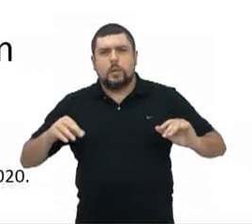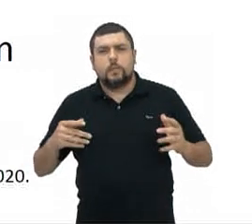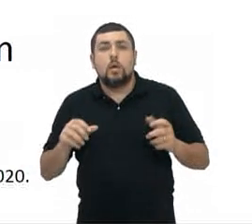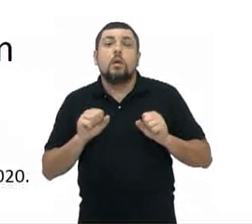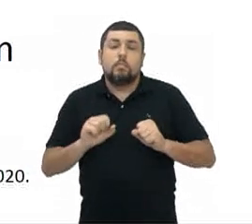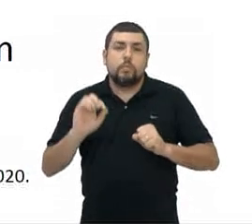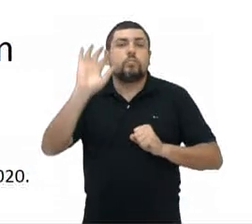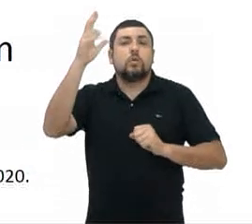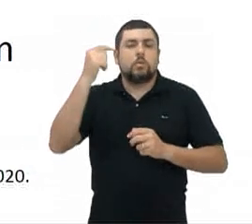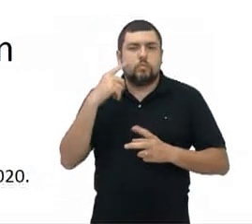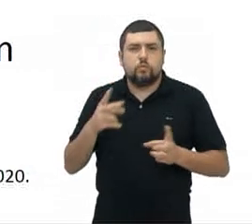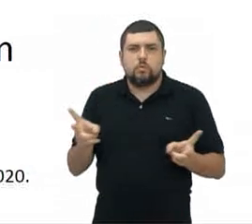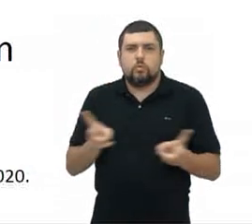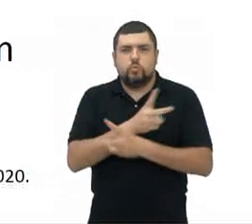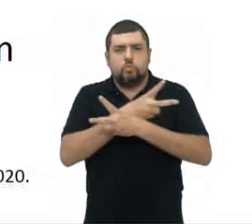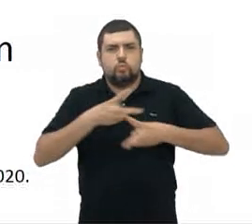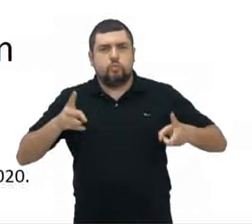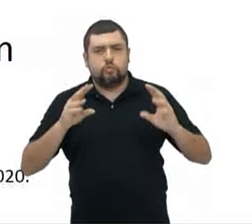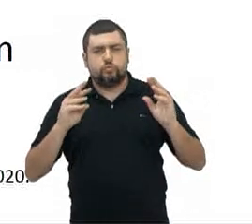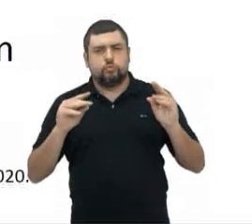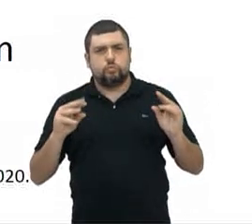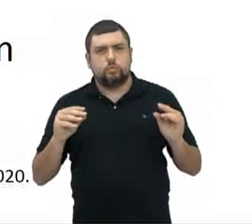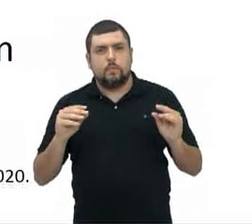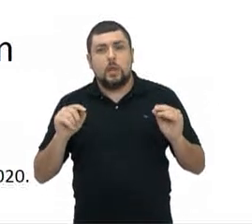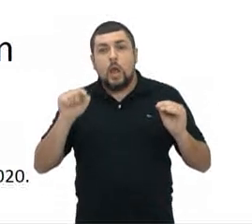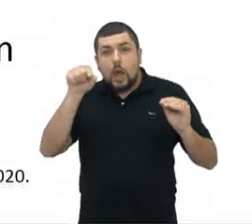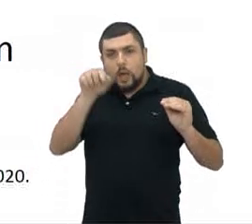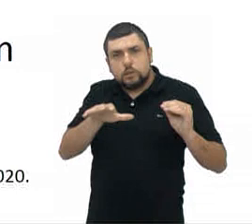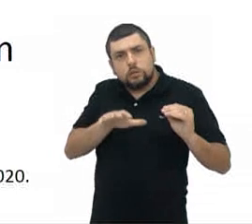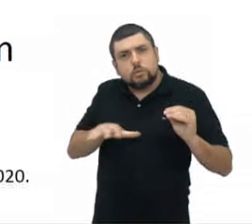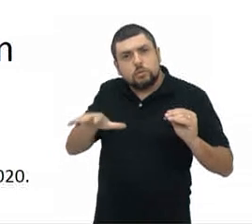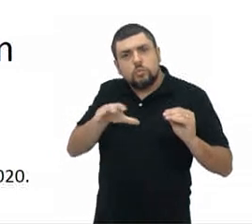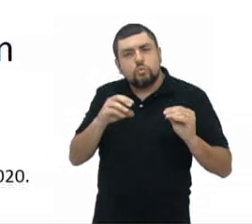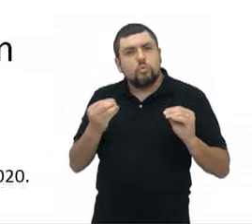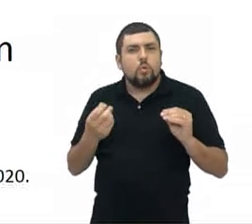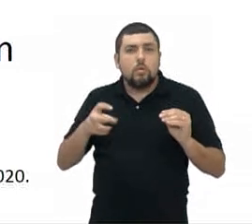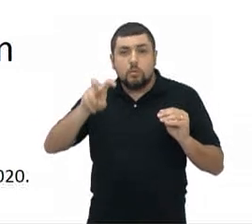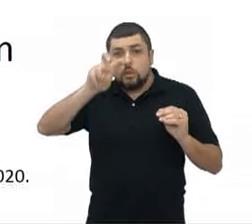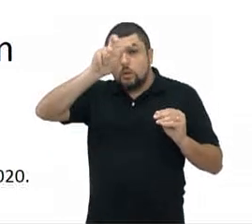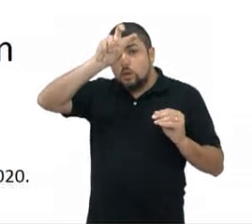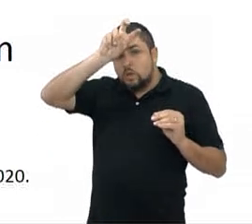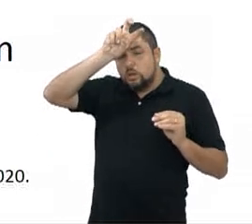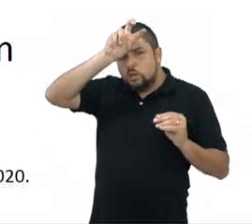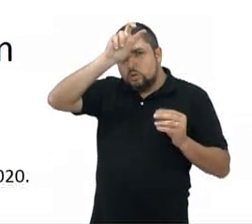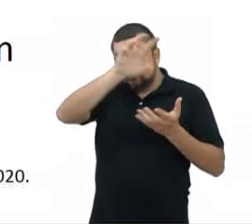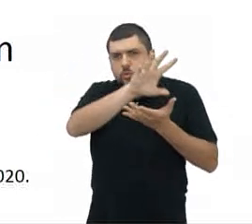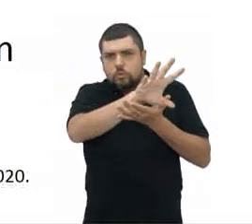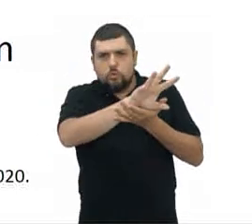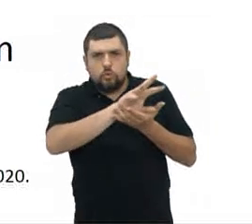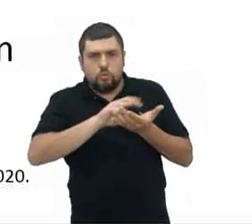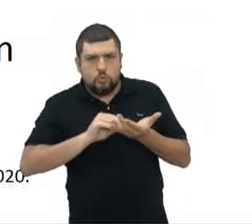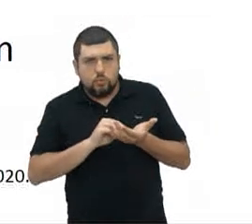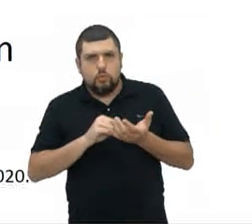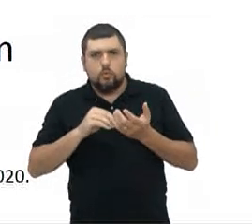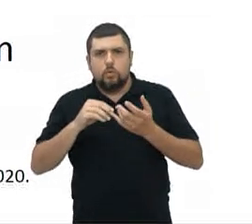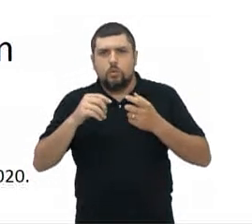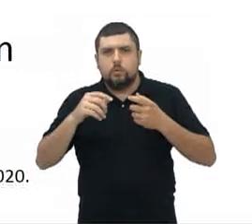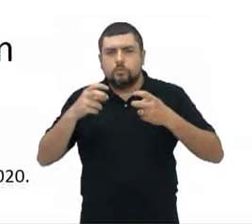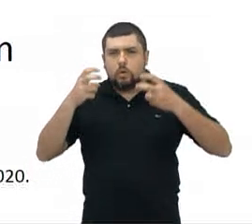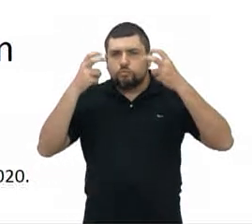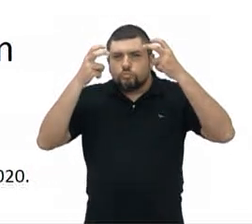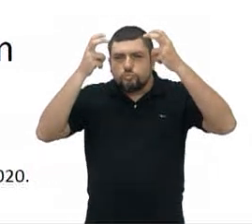as estruturas. Ele foi projetado no estilo egípcio, tendo o caminho central estátuas de carneiros semelhantes ao templo de Amon em